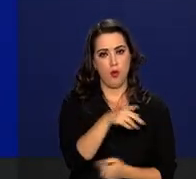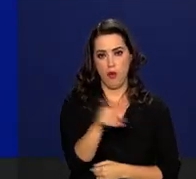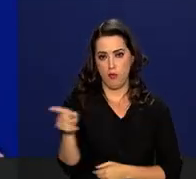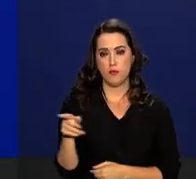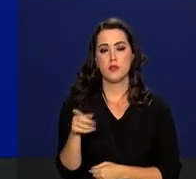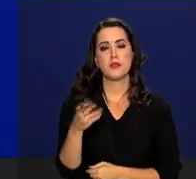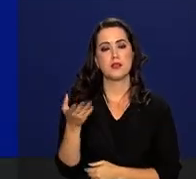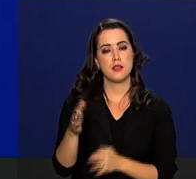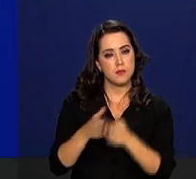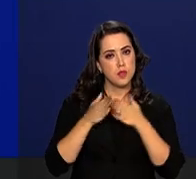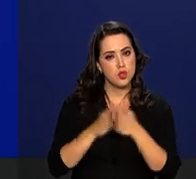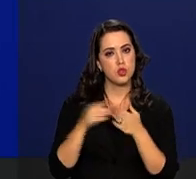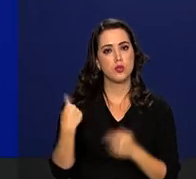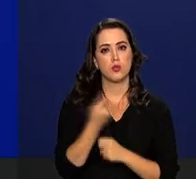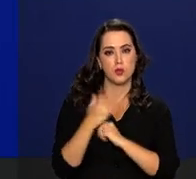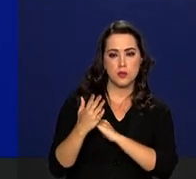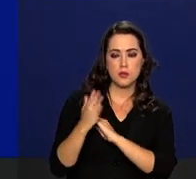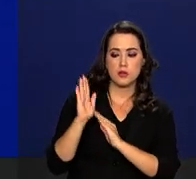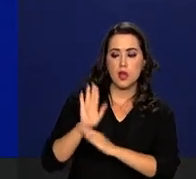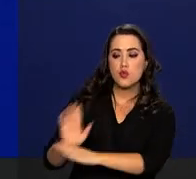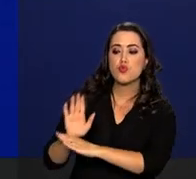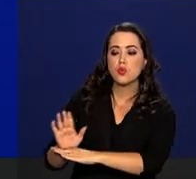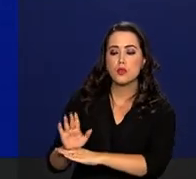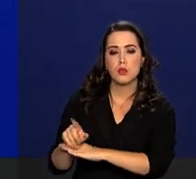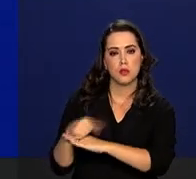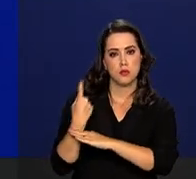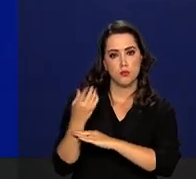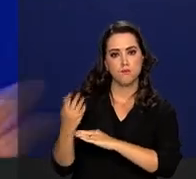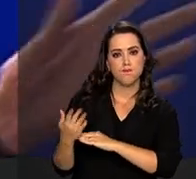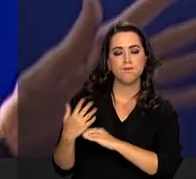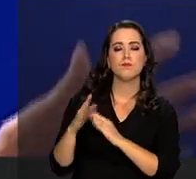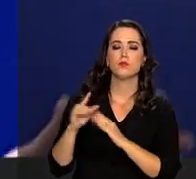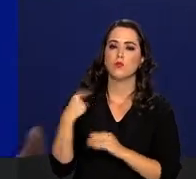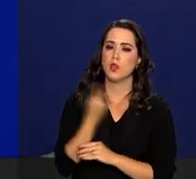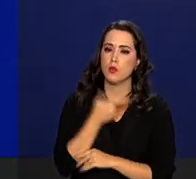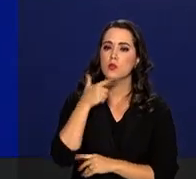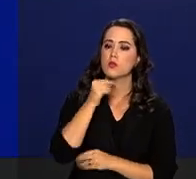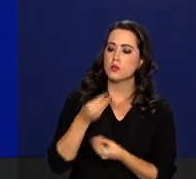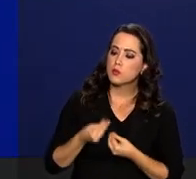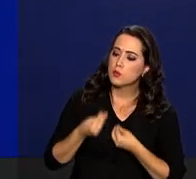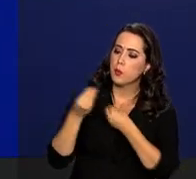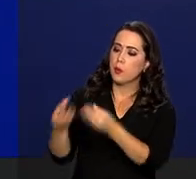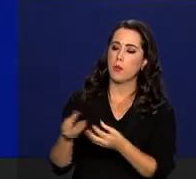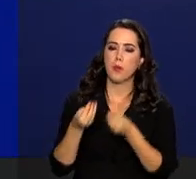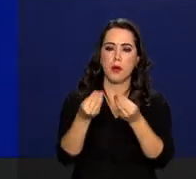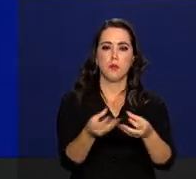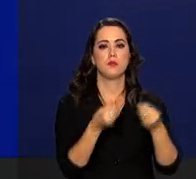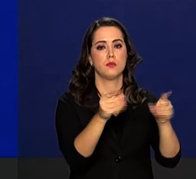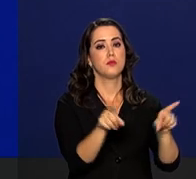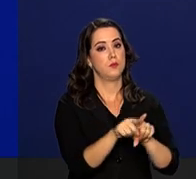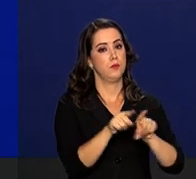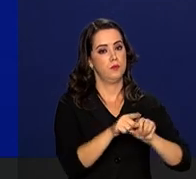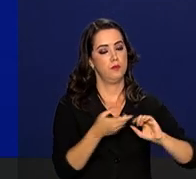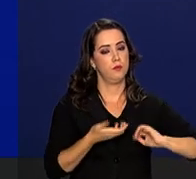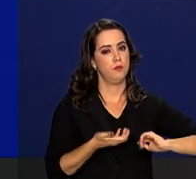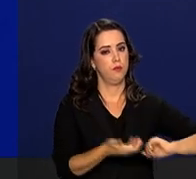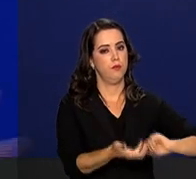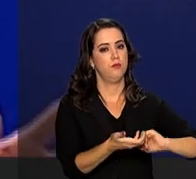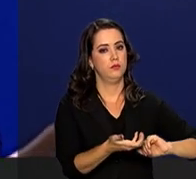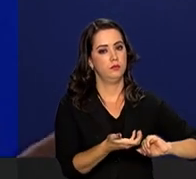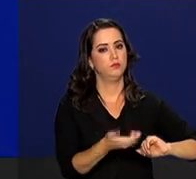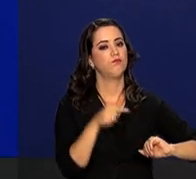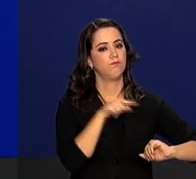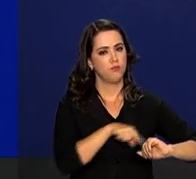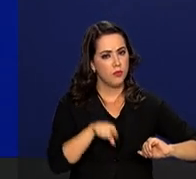vocês conseguiram o nosso apoio e nós conseguimos o apoio, todos vocês, do Congresso Nacional. Porque